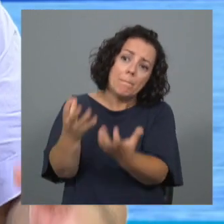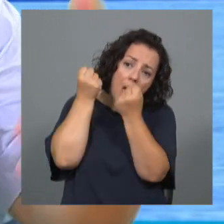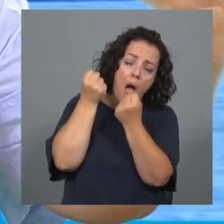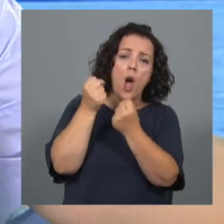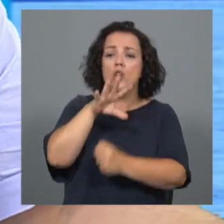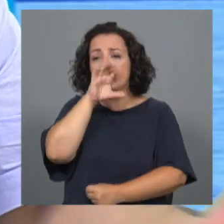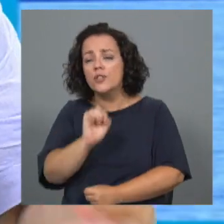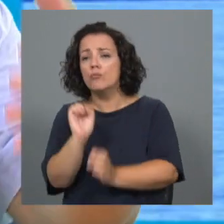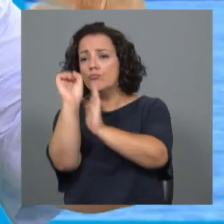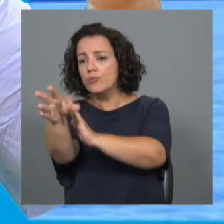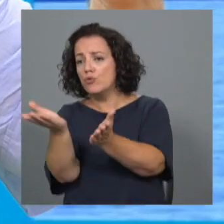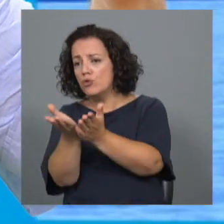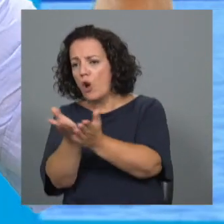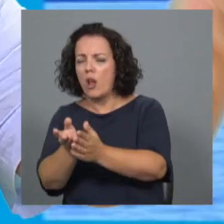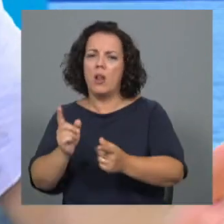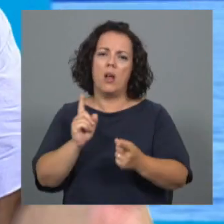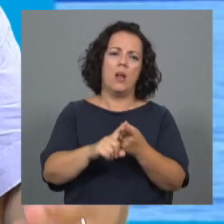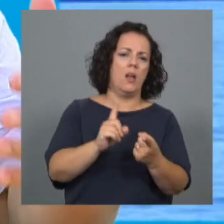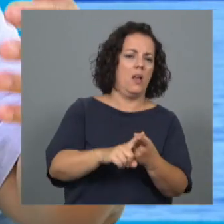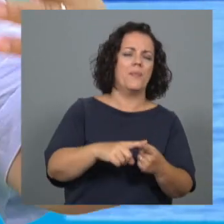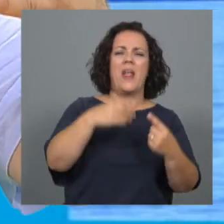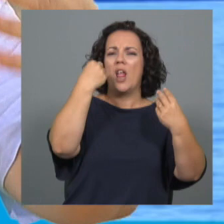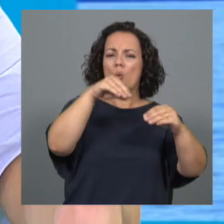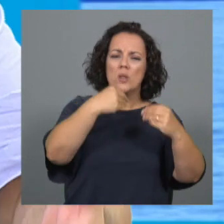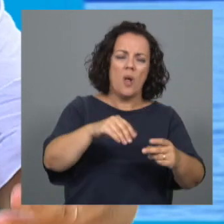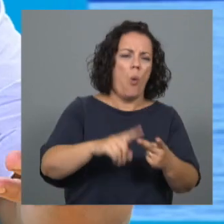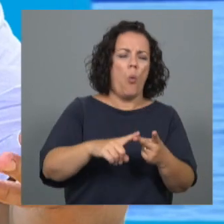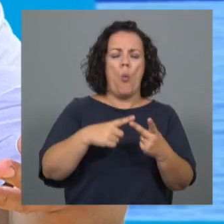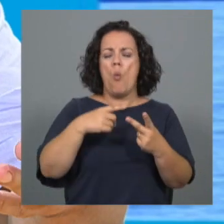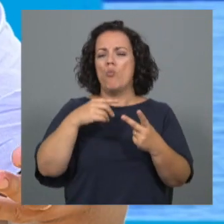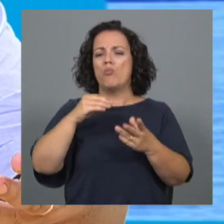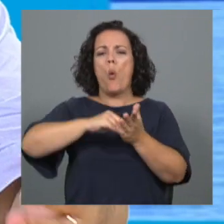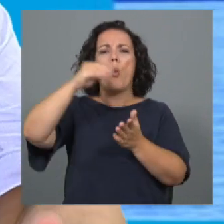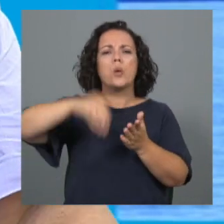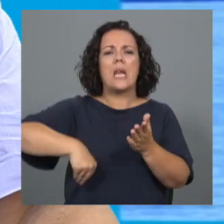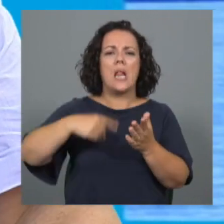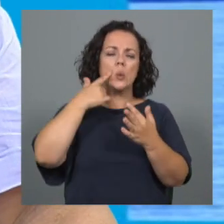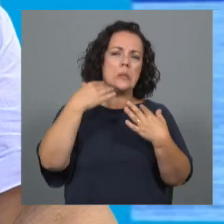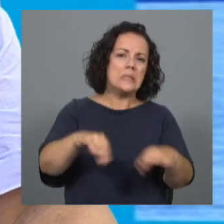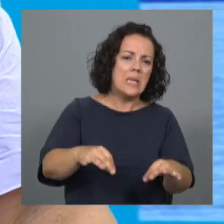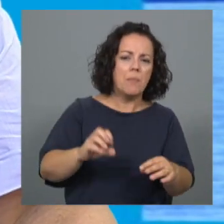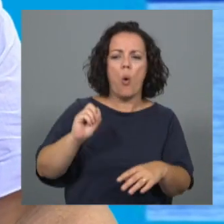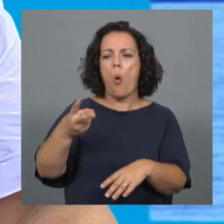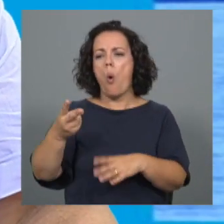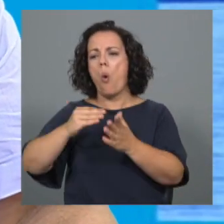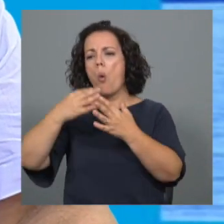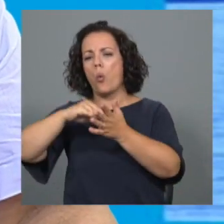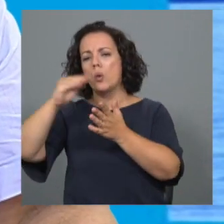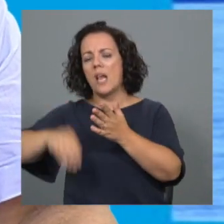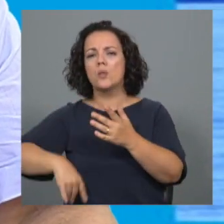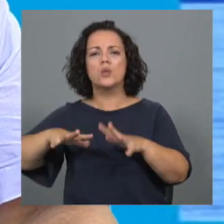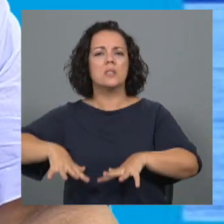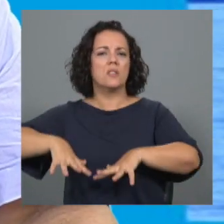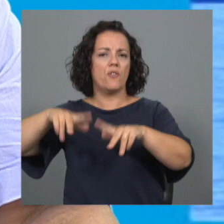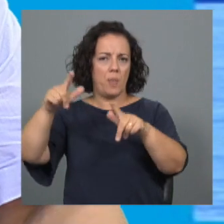frequentem. Seja o cheque ensino, seja a educação, os próprios contratos simples e de desenvolvimento que com o Estado estão contratualizados